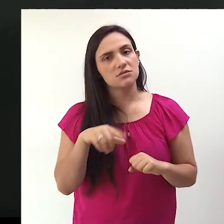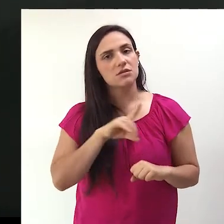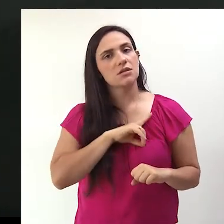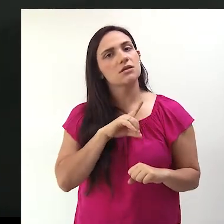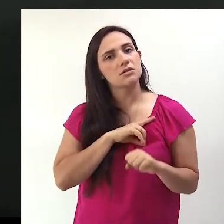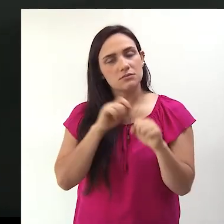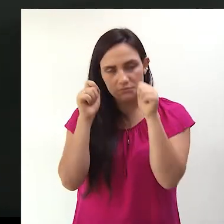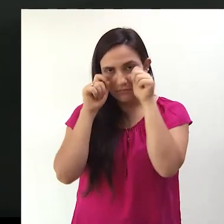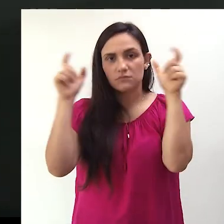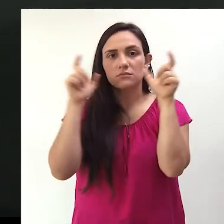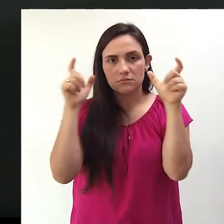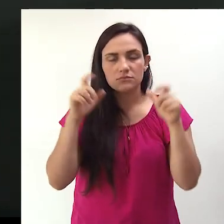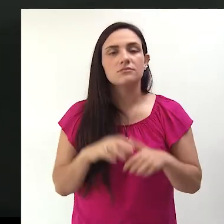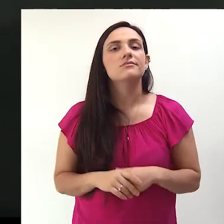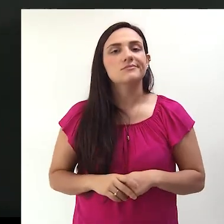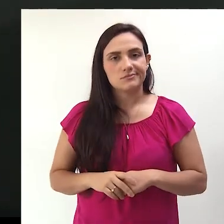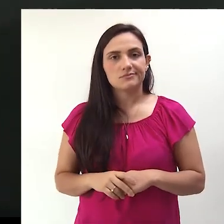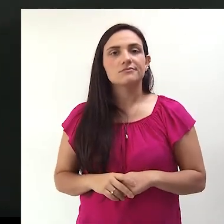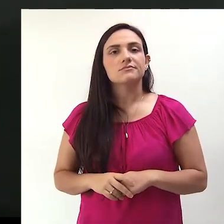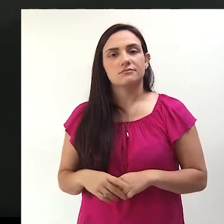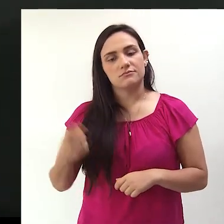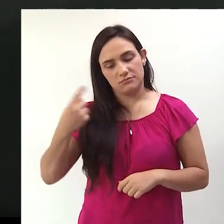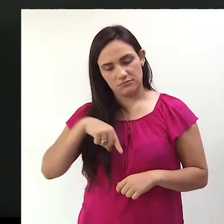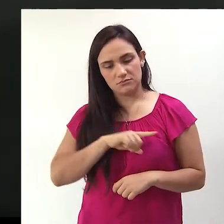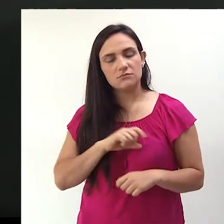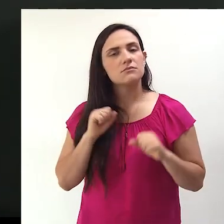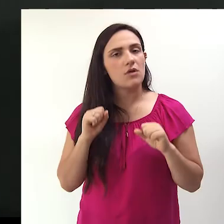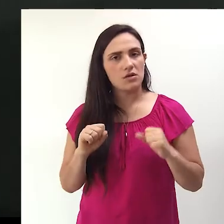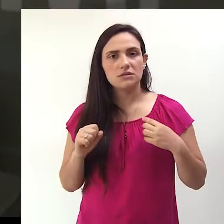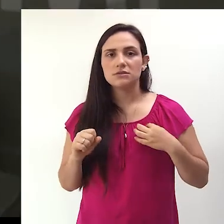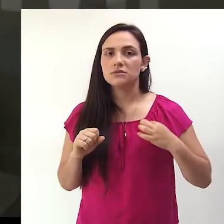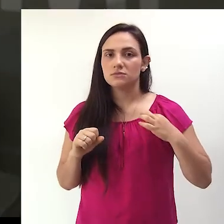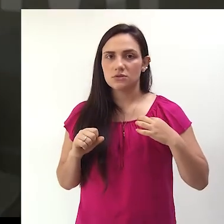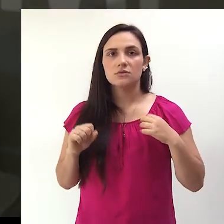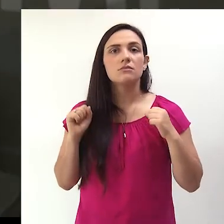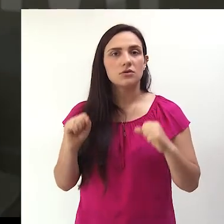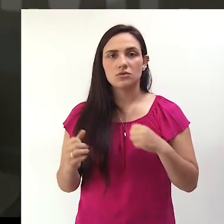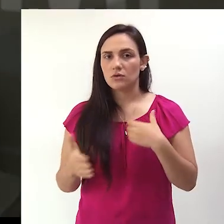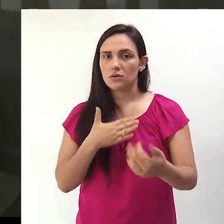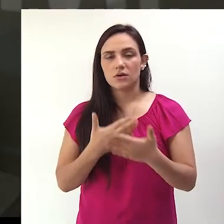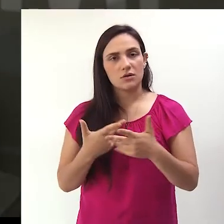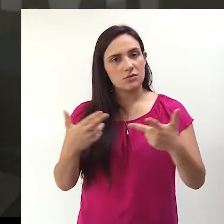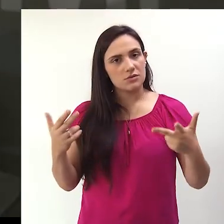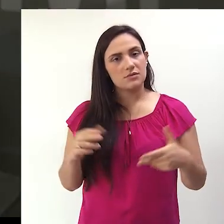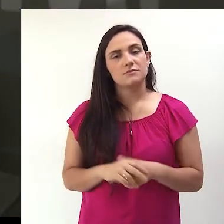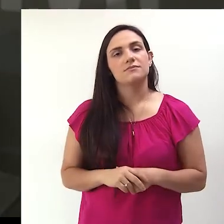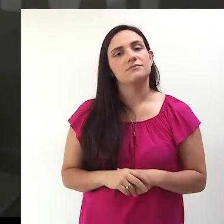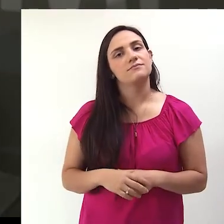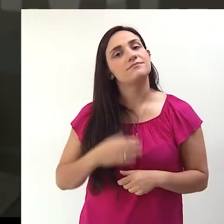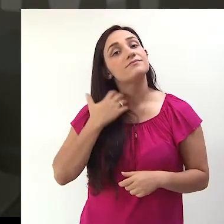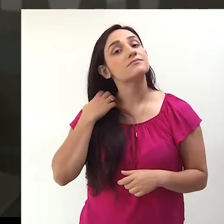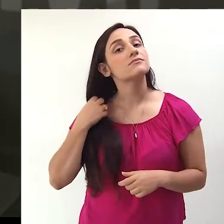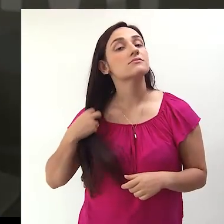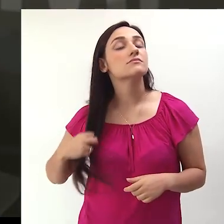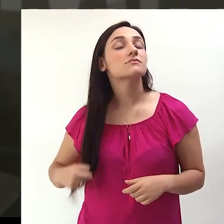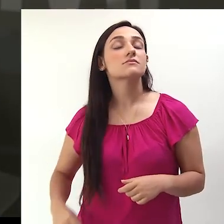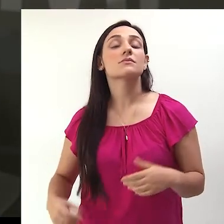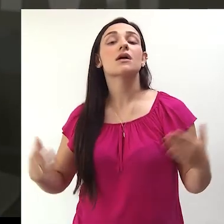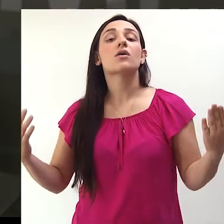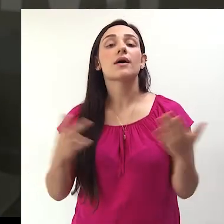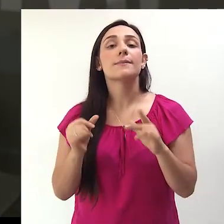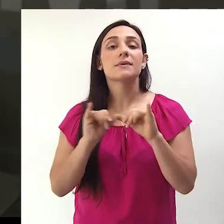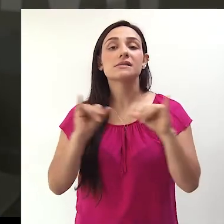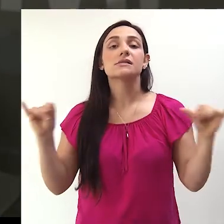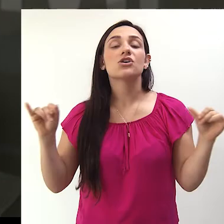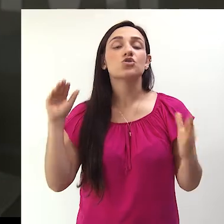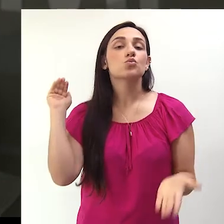checar. O Deleagro está à disposição de todos os produtores rurais do estado. Doutor, eu queria que o senhor deixasse uma mensagem para as pessoas que estão